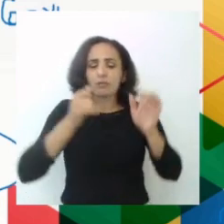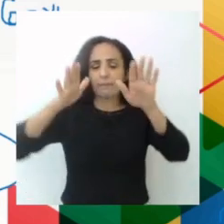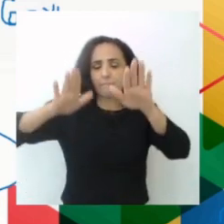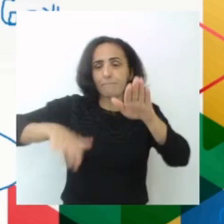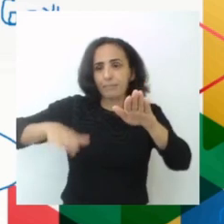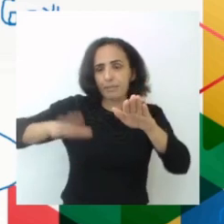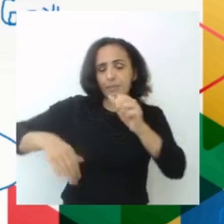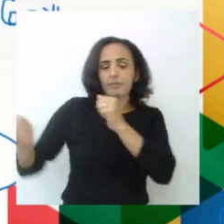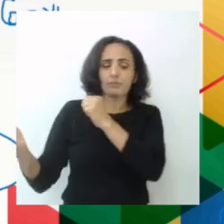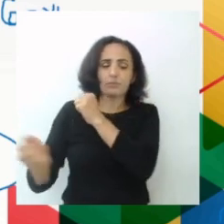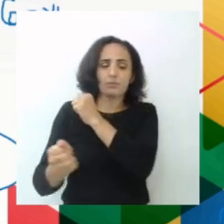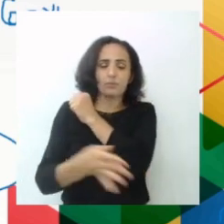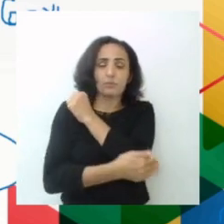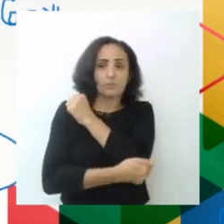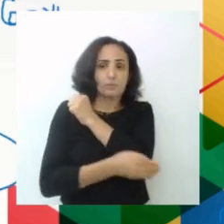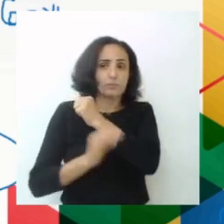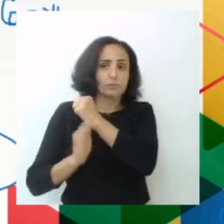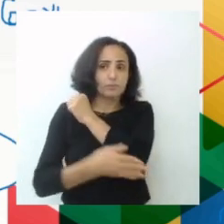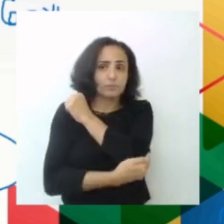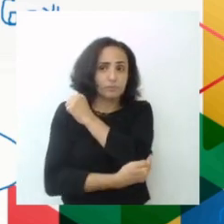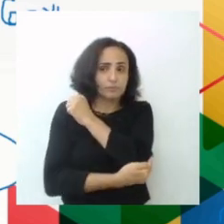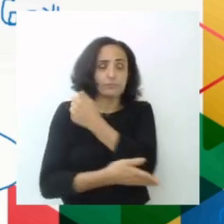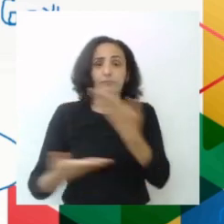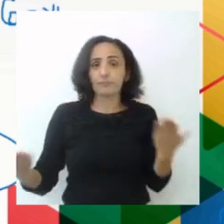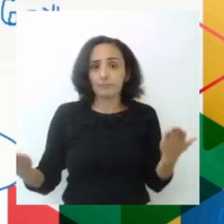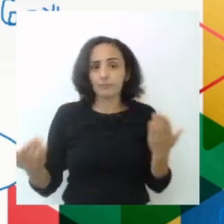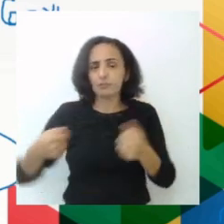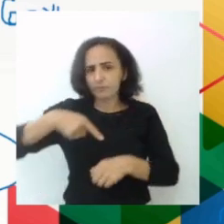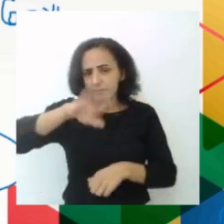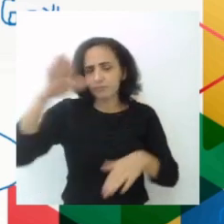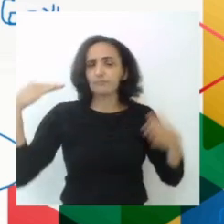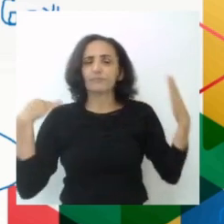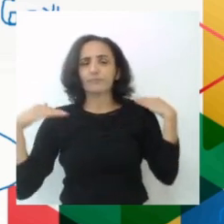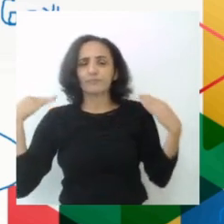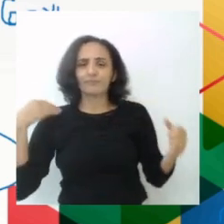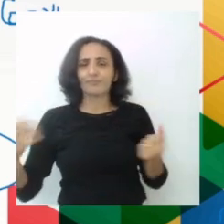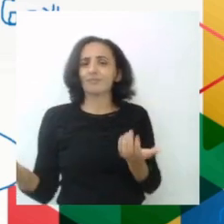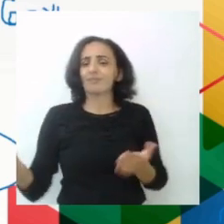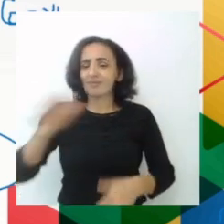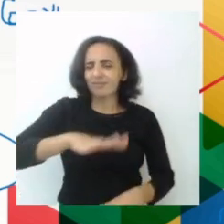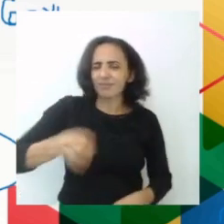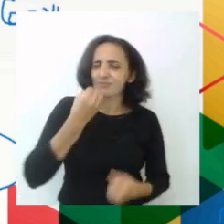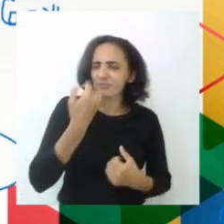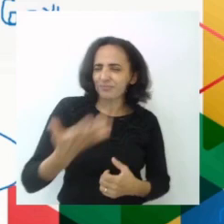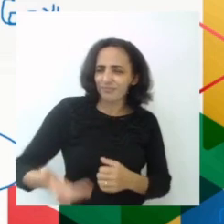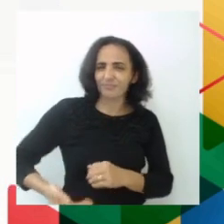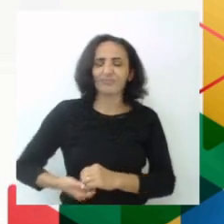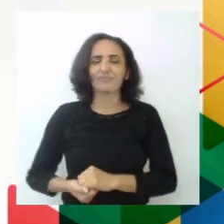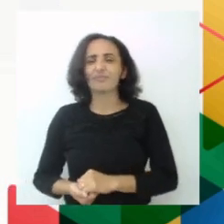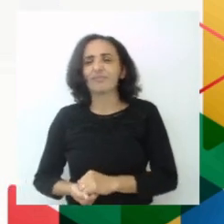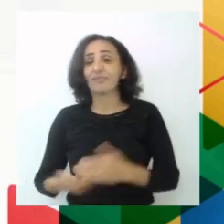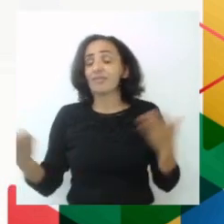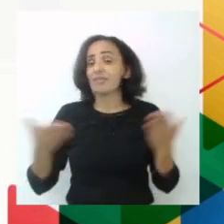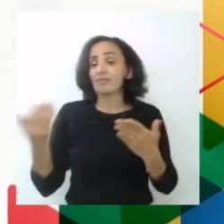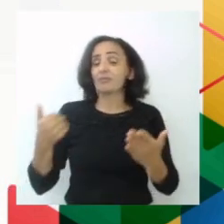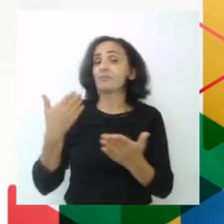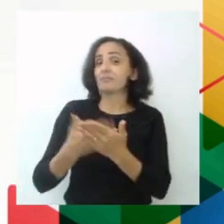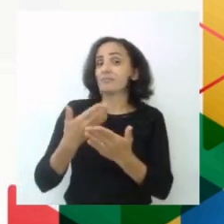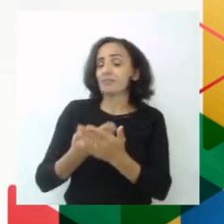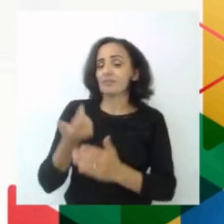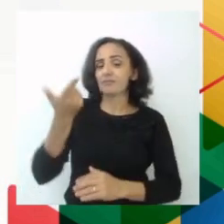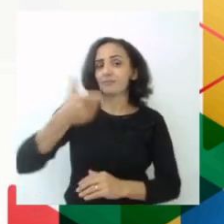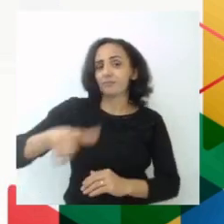Cabo. Certo? Dê uma passadinha por lá, terra boa. Agora vamos para o próximo